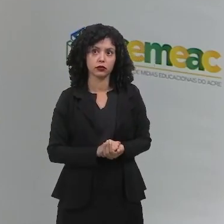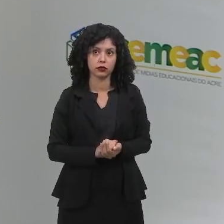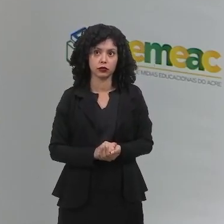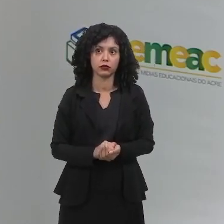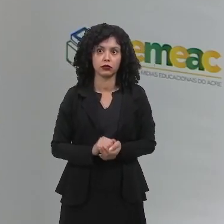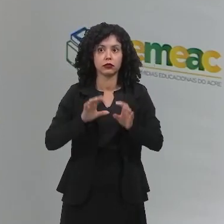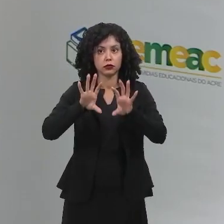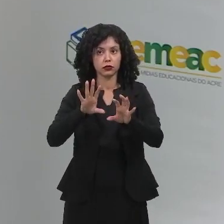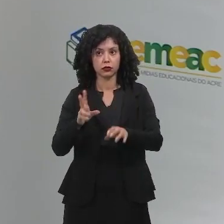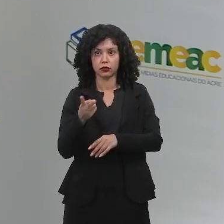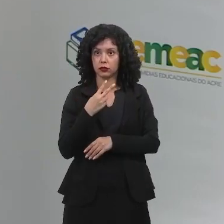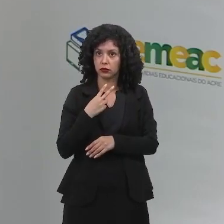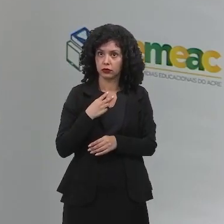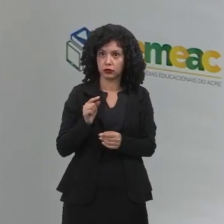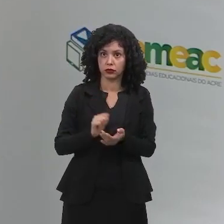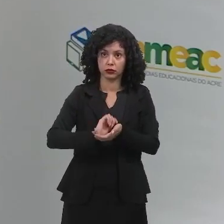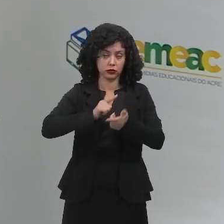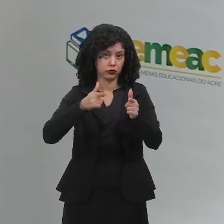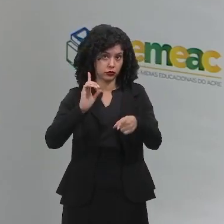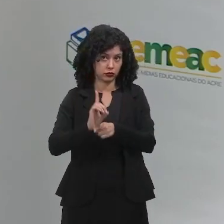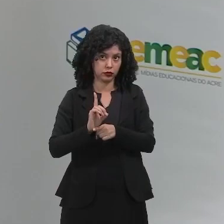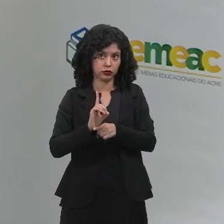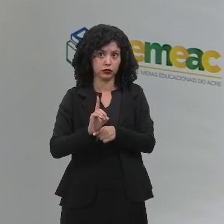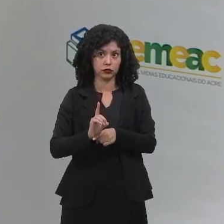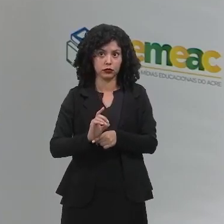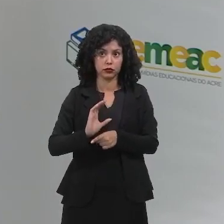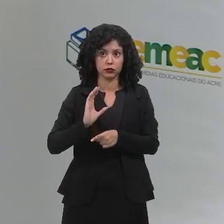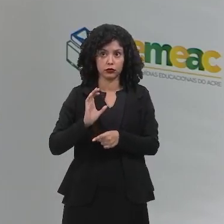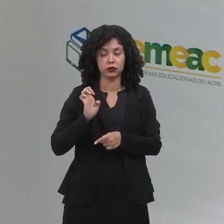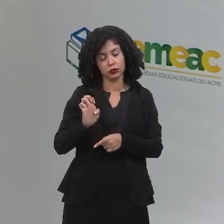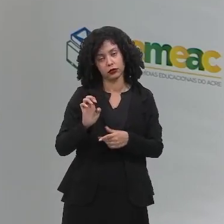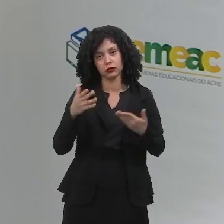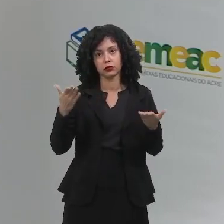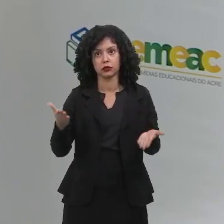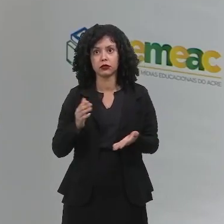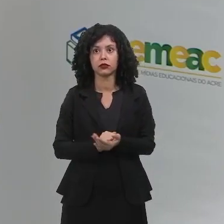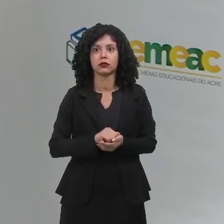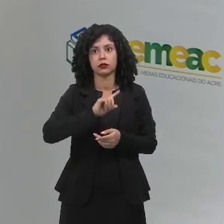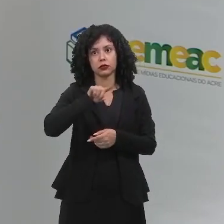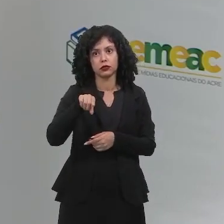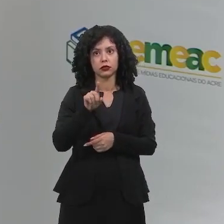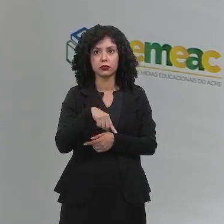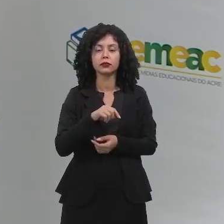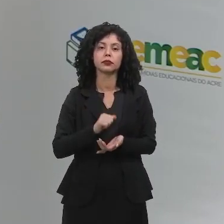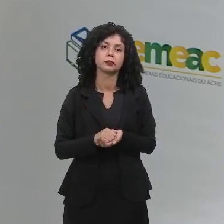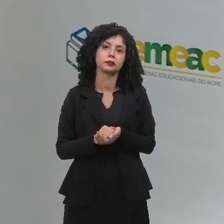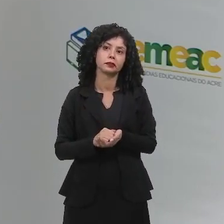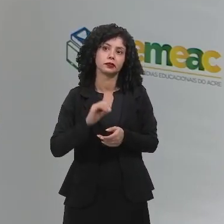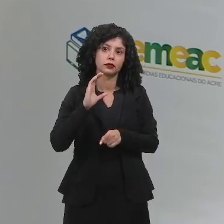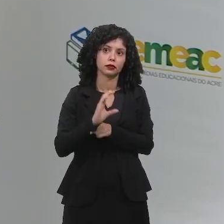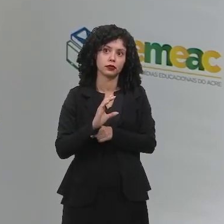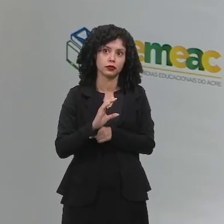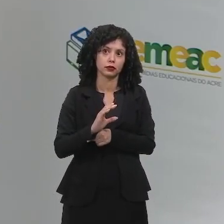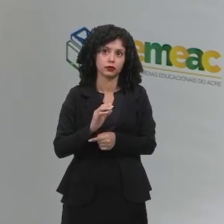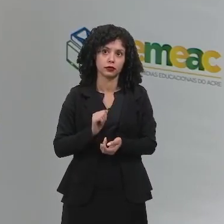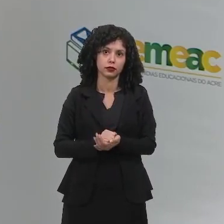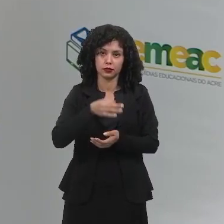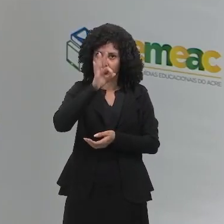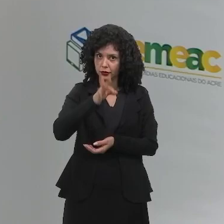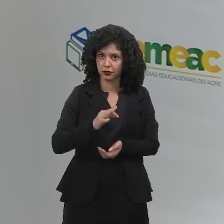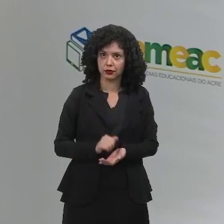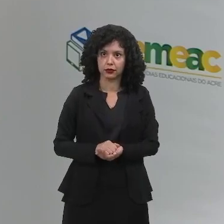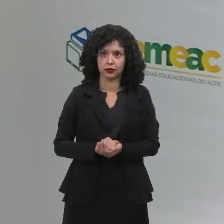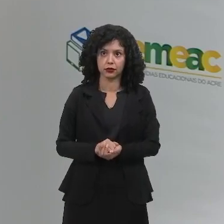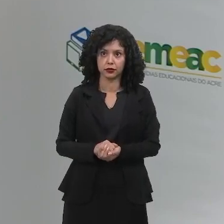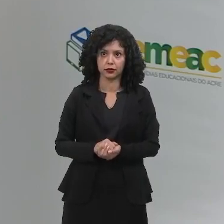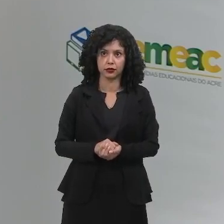Então, dessa maneira, não pode nem ser letra D e nem ser a letra E. Nosso gabarito aí, letra C de certo.